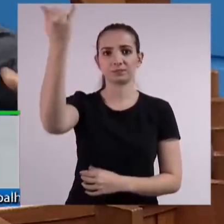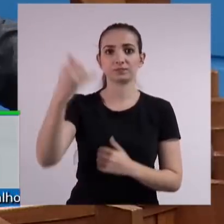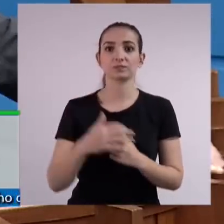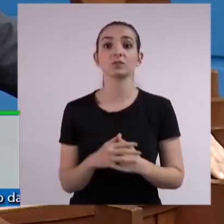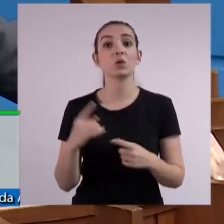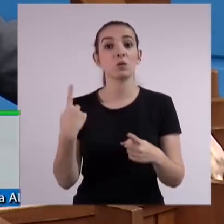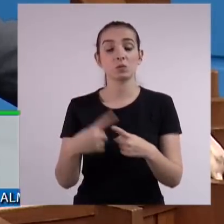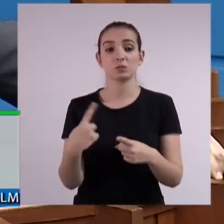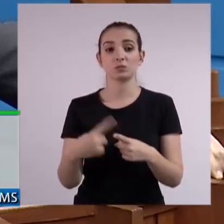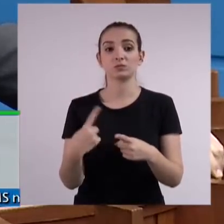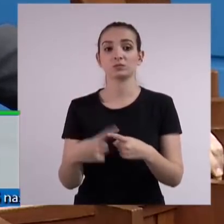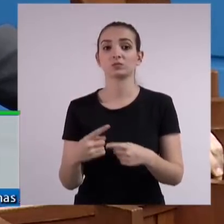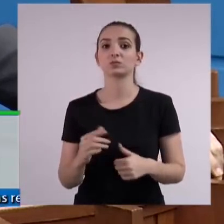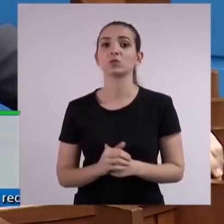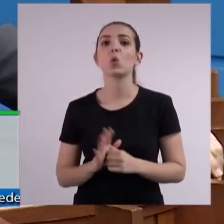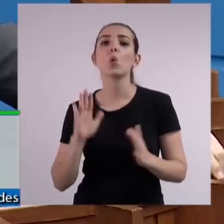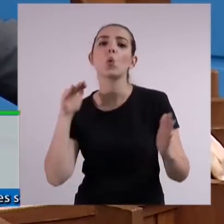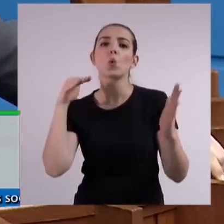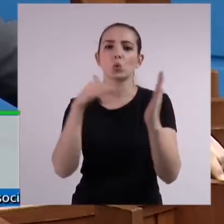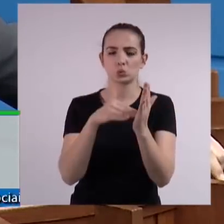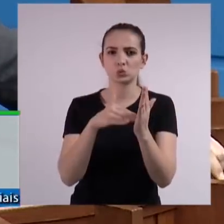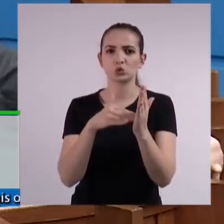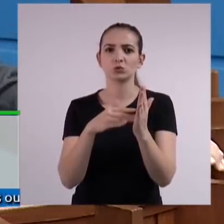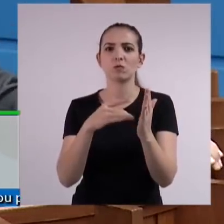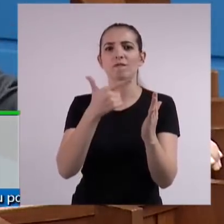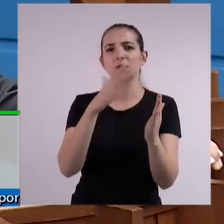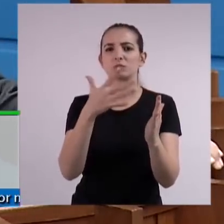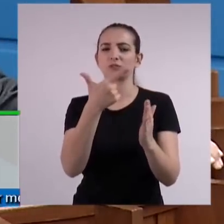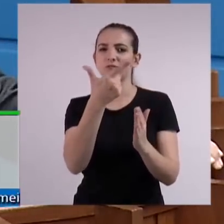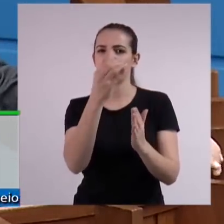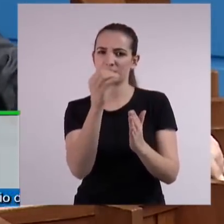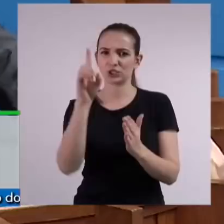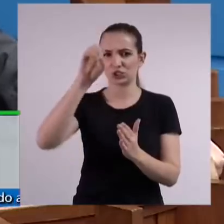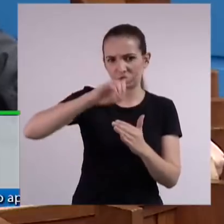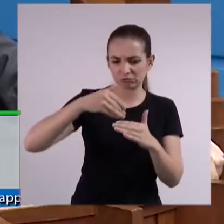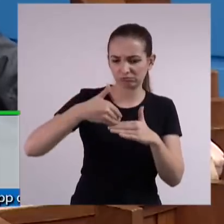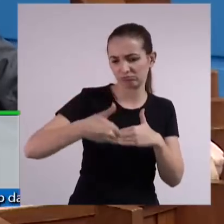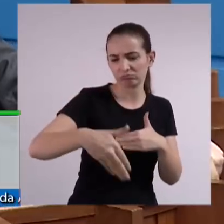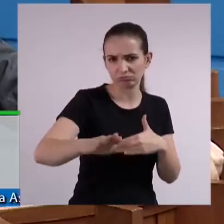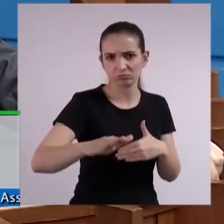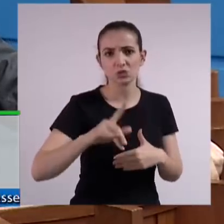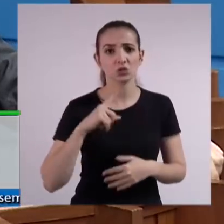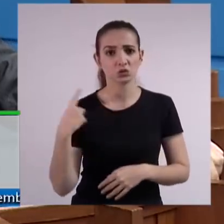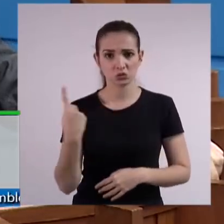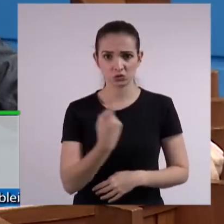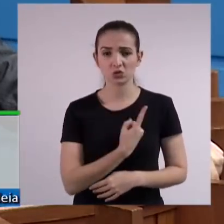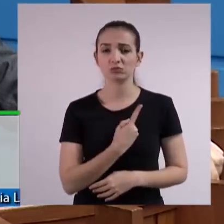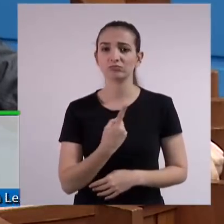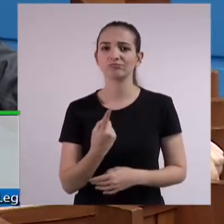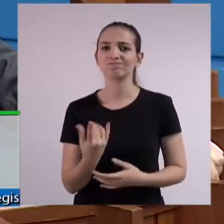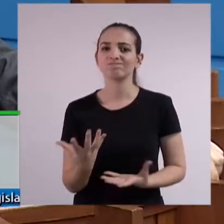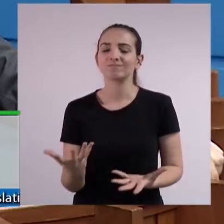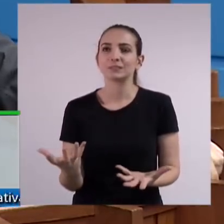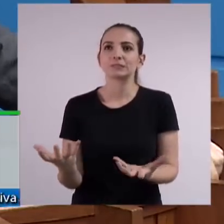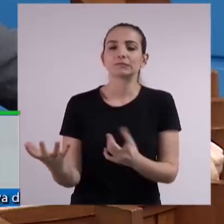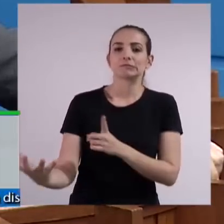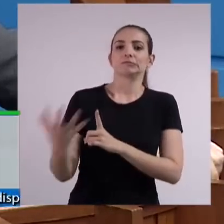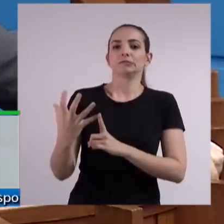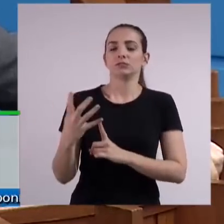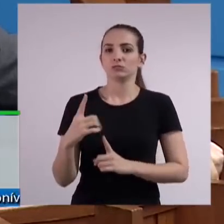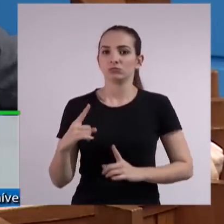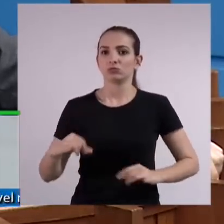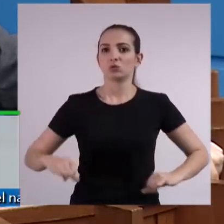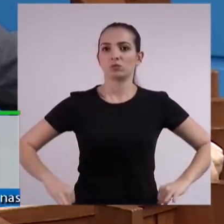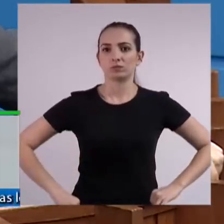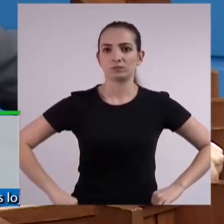Ao longo dos últimos 20 dias, nós temos sofrido, nós, quando eu digo